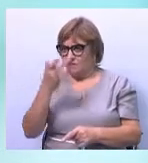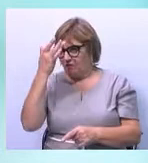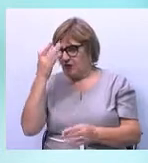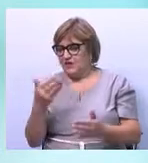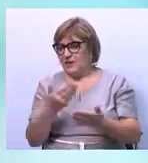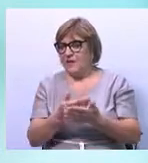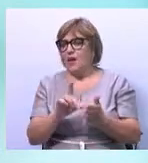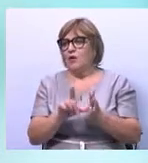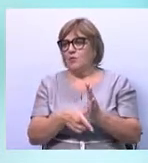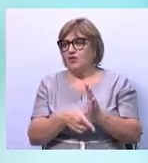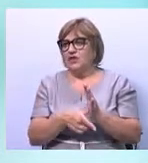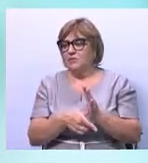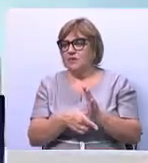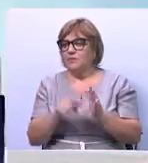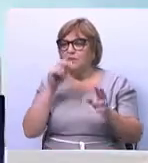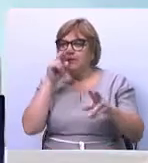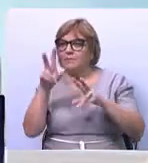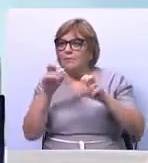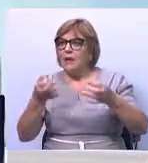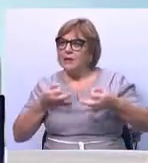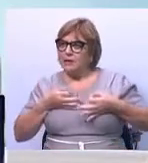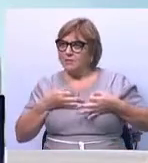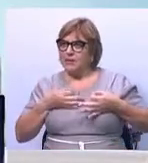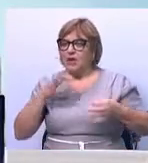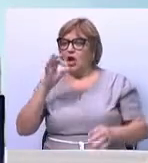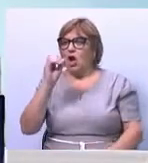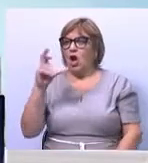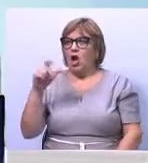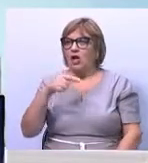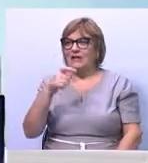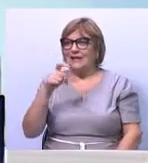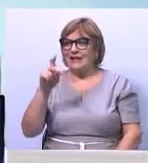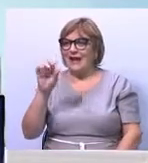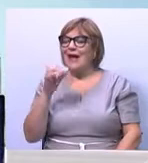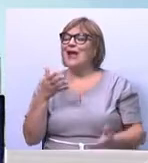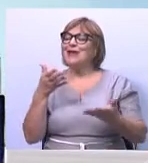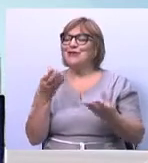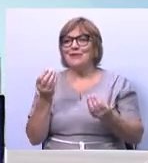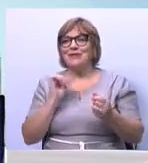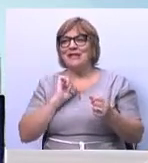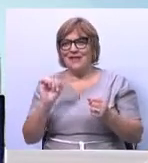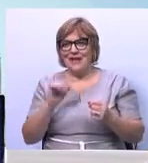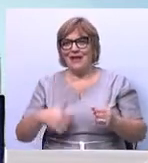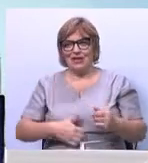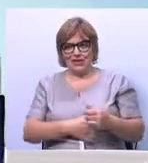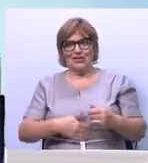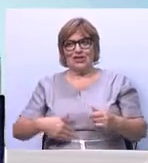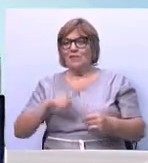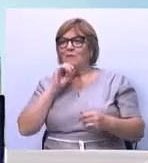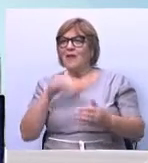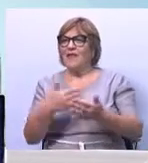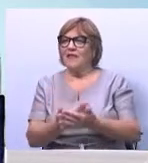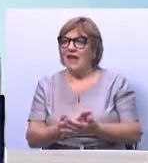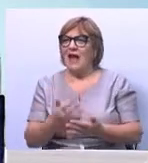pelos processos de aromaterapia, certo? Exatamente, sim. A hortelã-pimenta, por exemplo, também pode ajudar bastante a nível digestivo. Pode ser utilizado